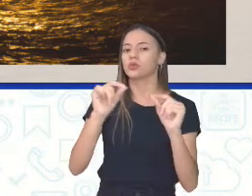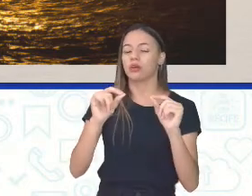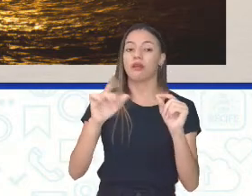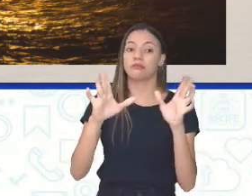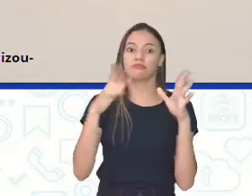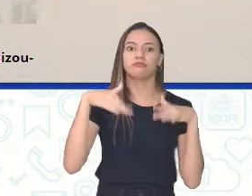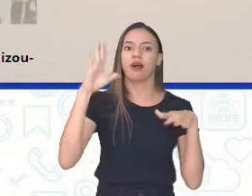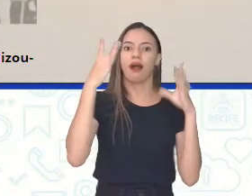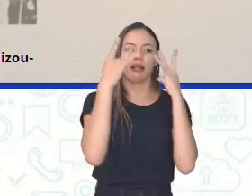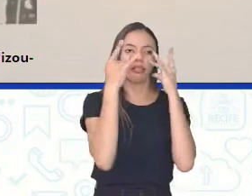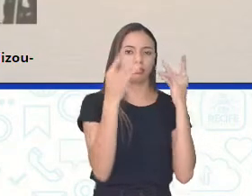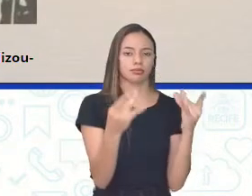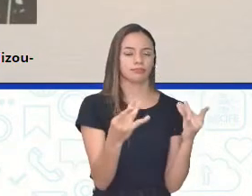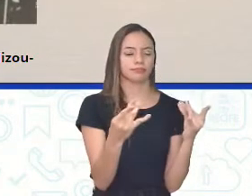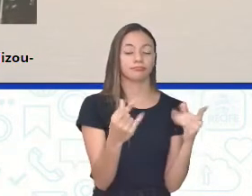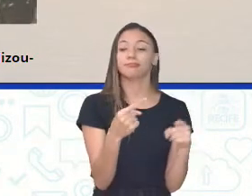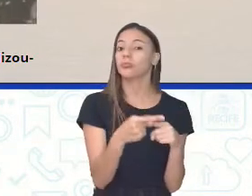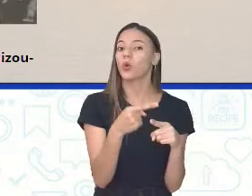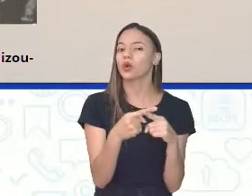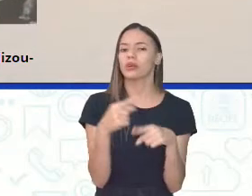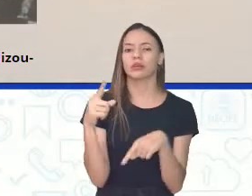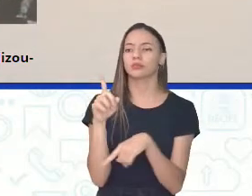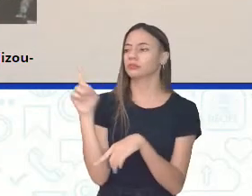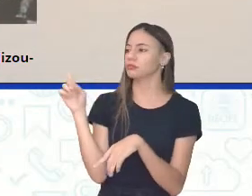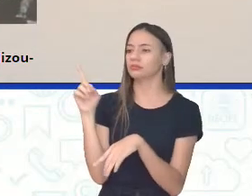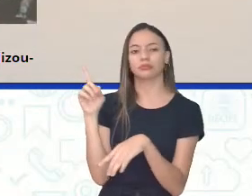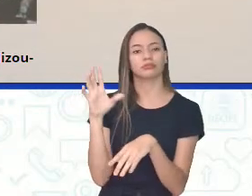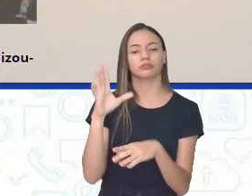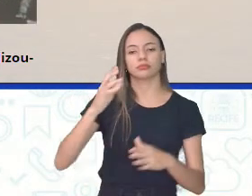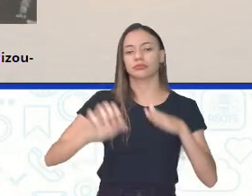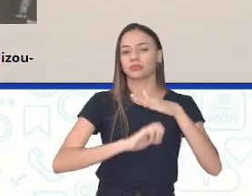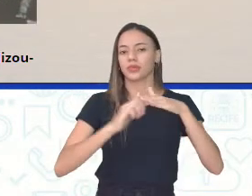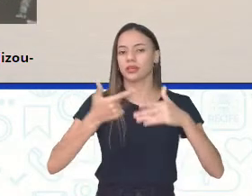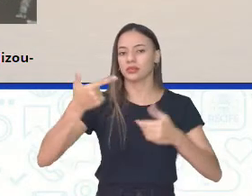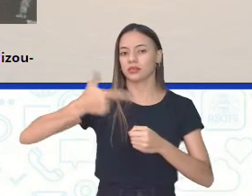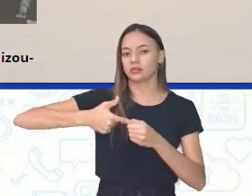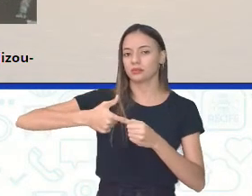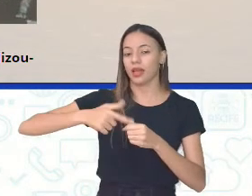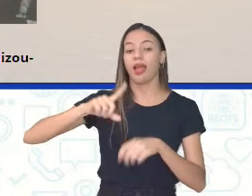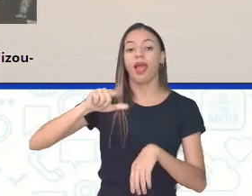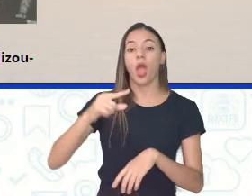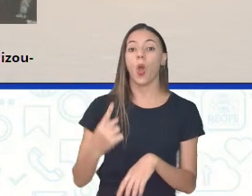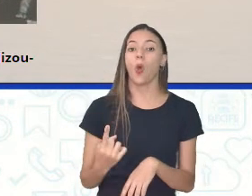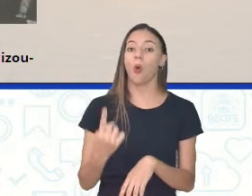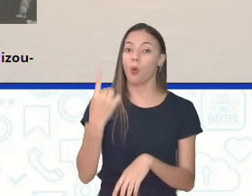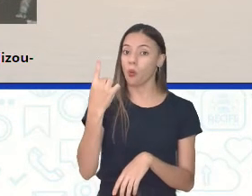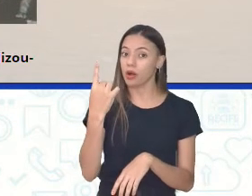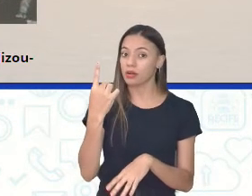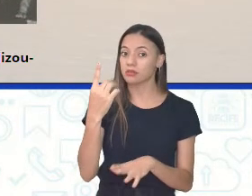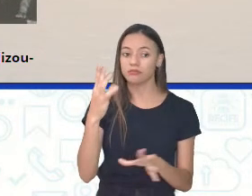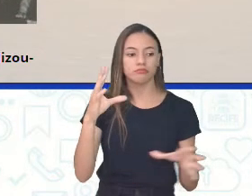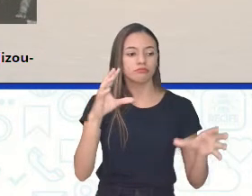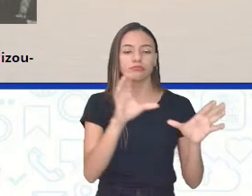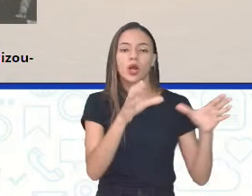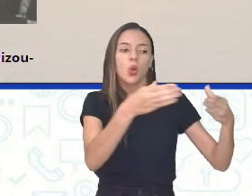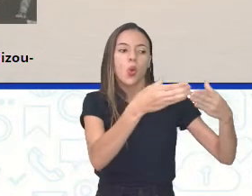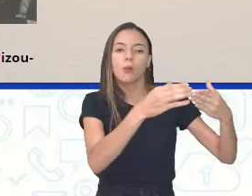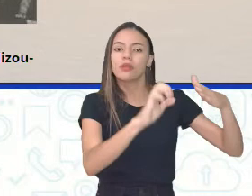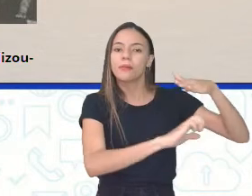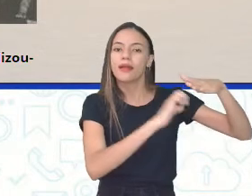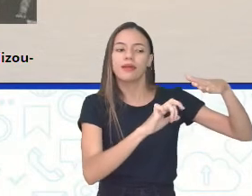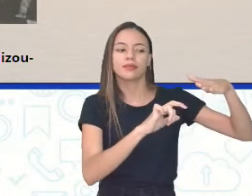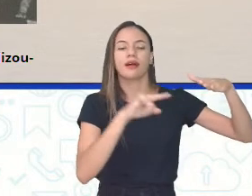maior, porque a Petrobras ela é uma das empresas,